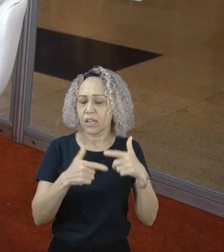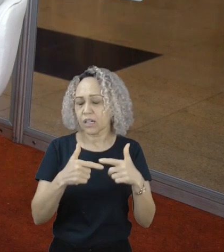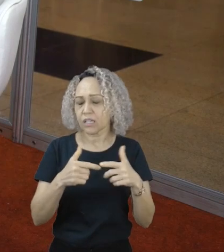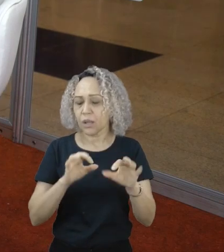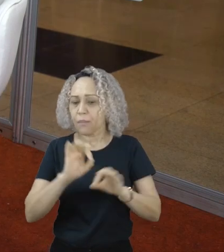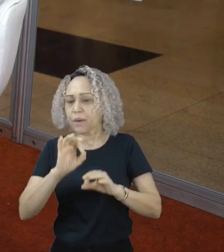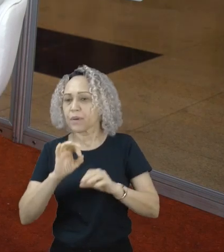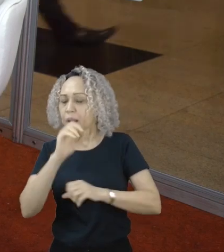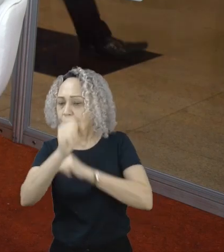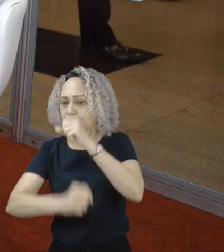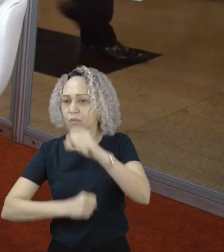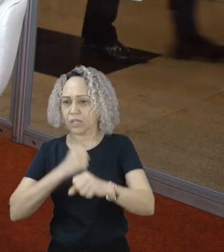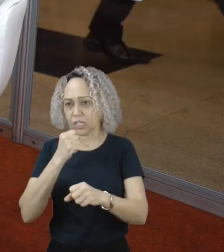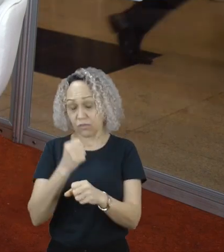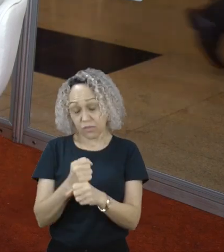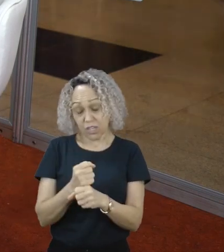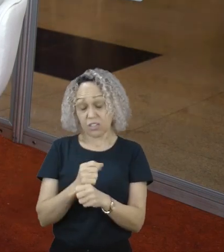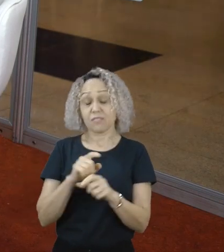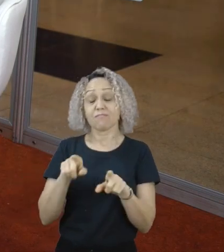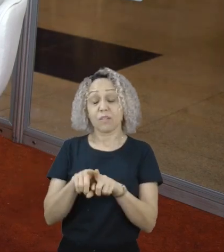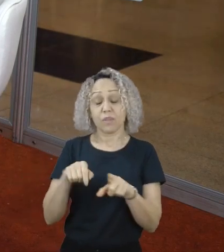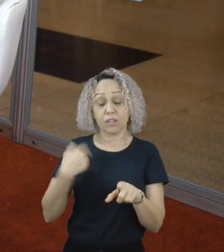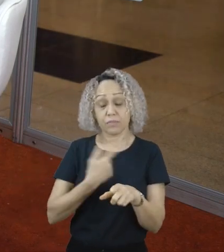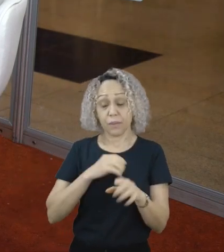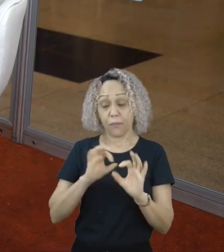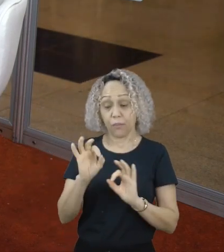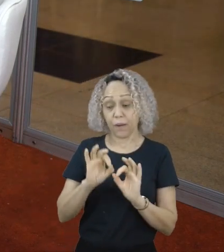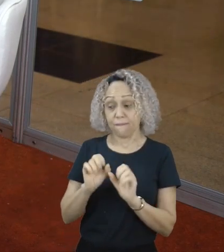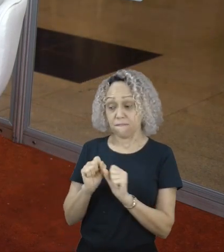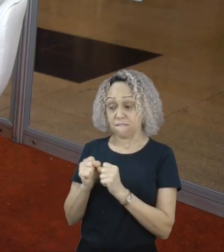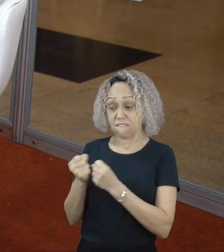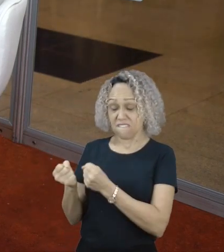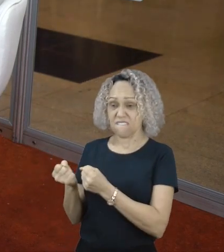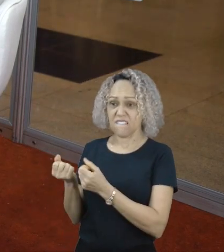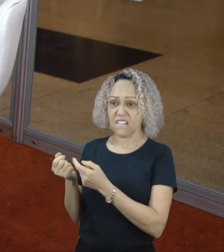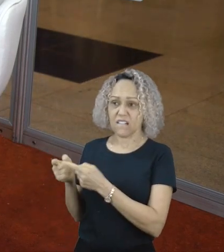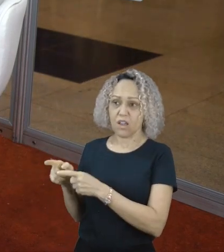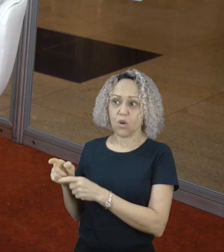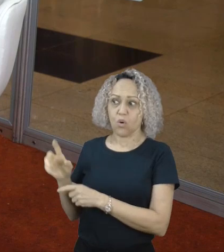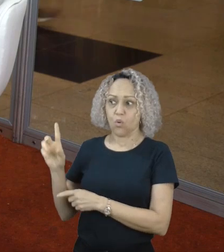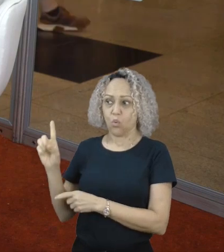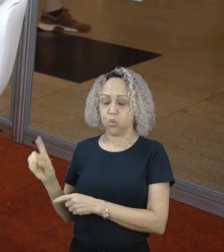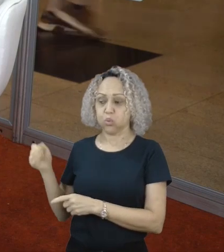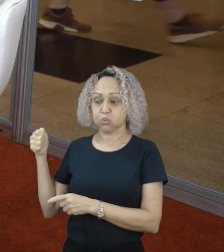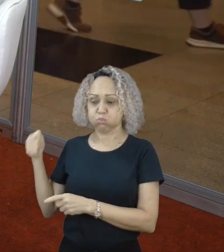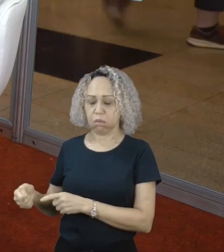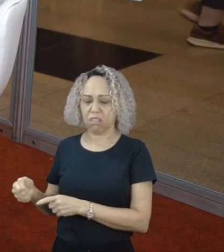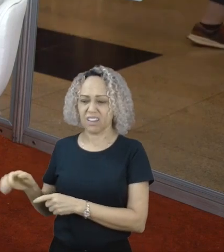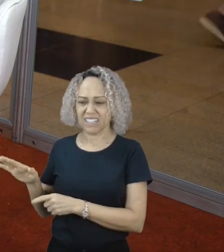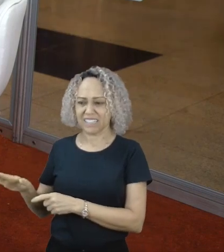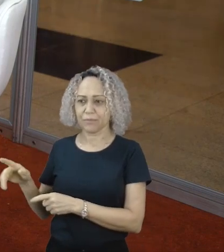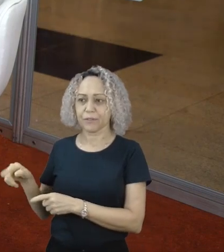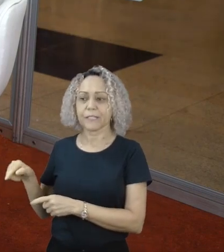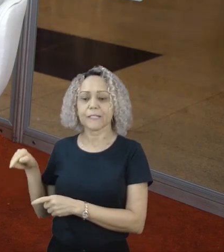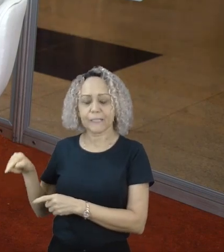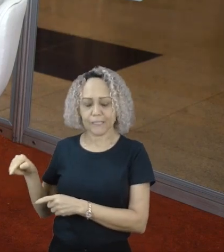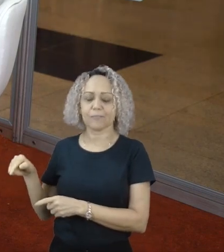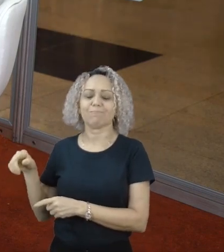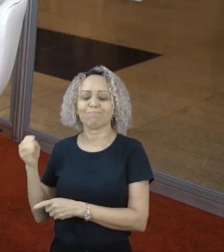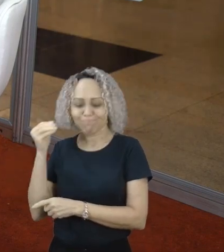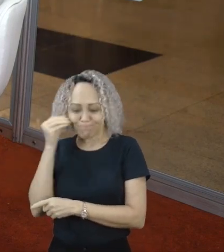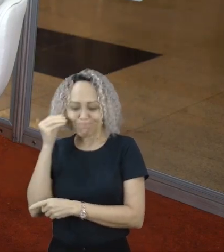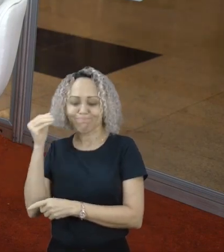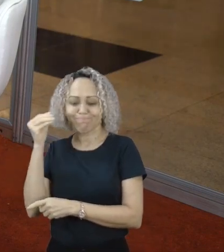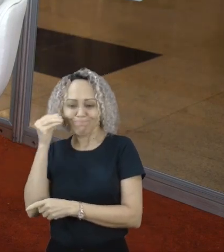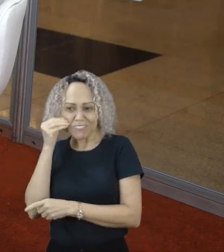para o enfrentamento com a extrema-direita. A extrema-direita, ela está aí, né, em busca de desgastar cada área de